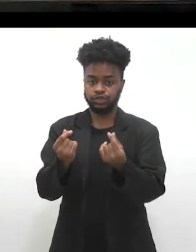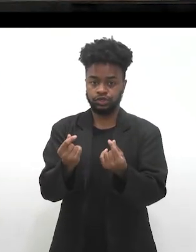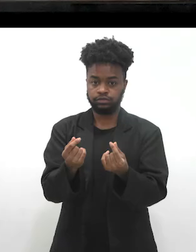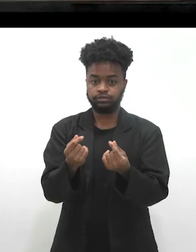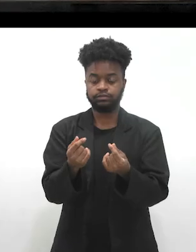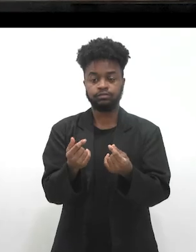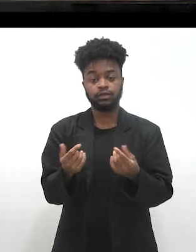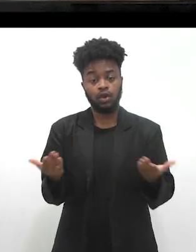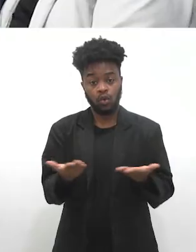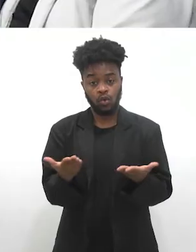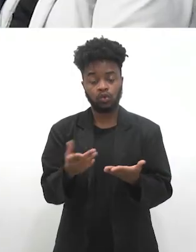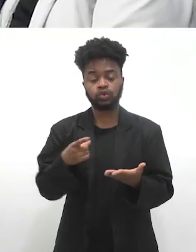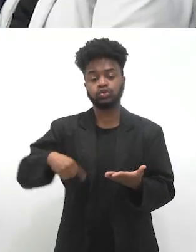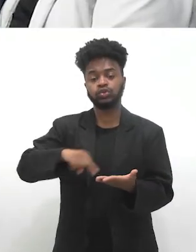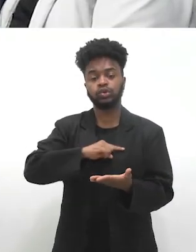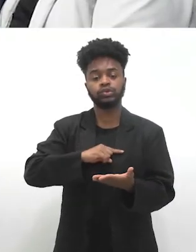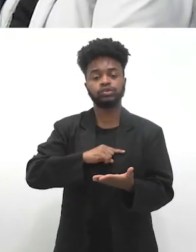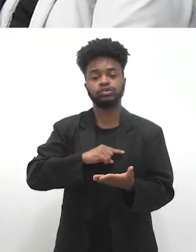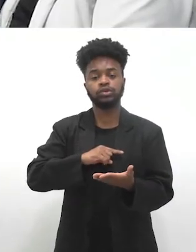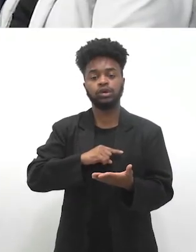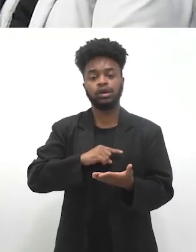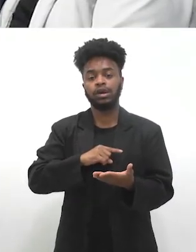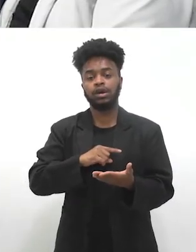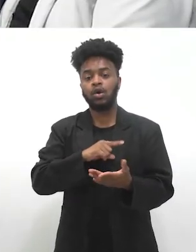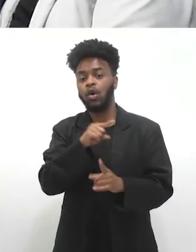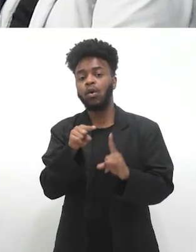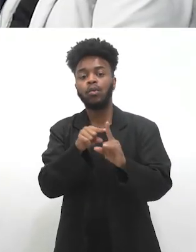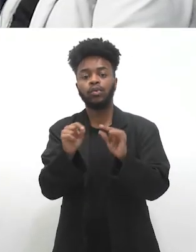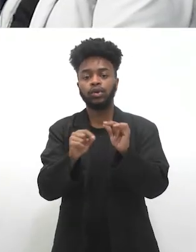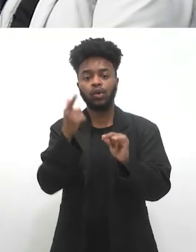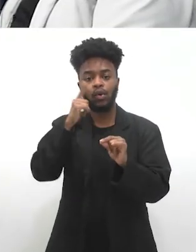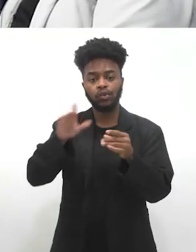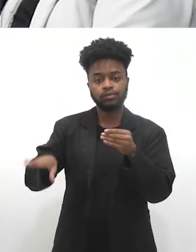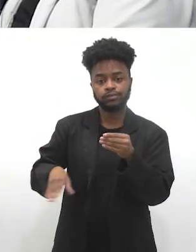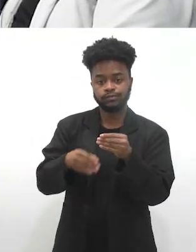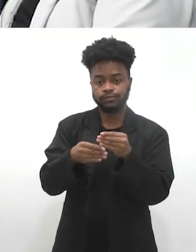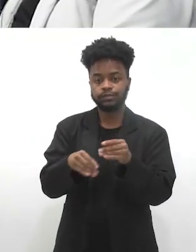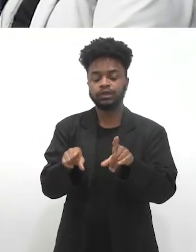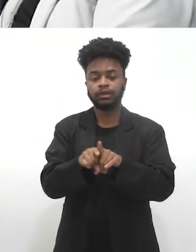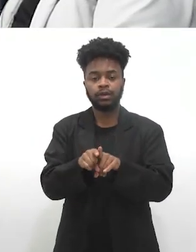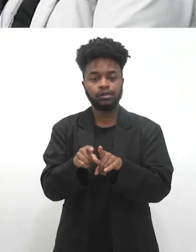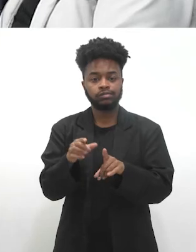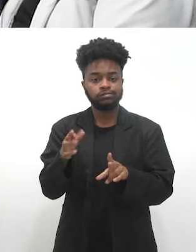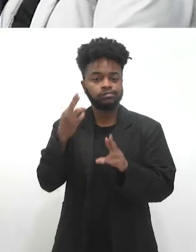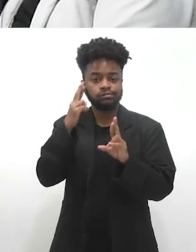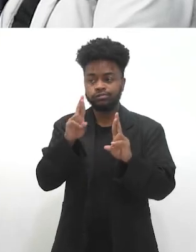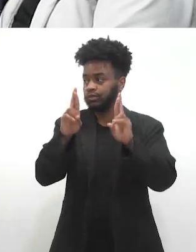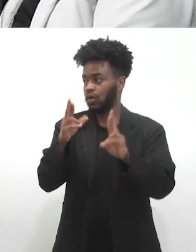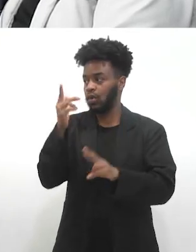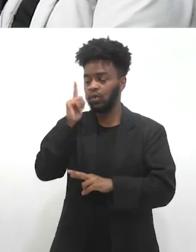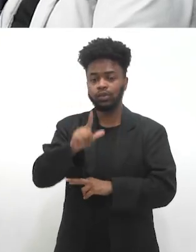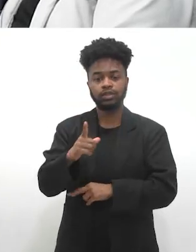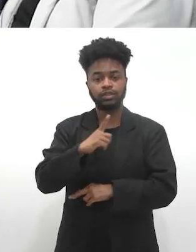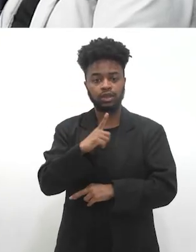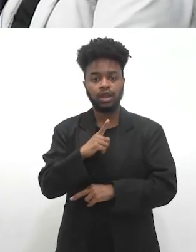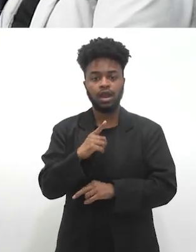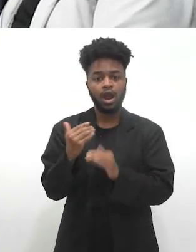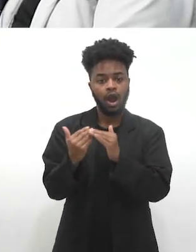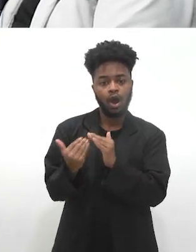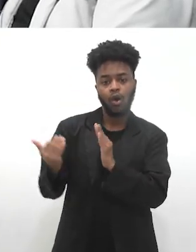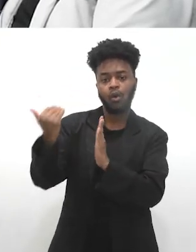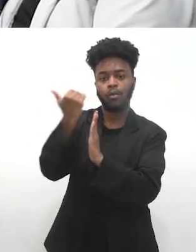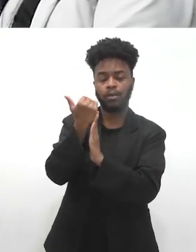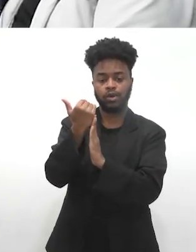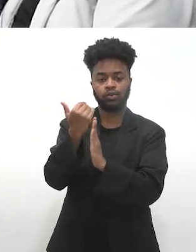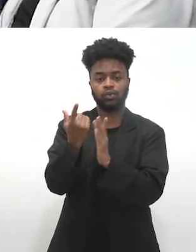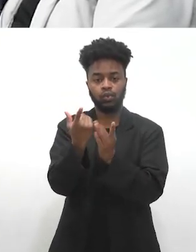significativamente. A briga hoje, a expectativa hoje é que a gente suplemente, volte a ter um aumento nos nossos orçamentos para